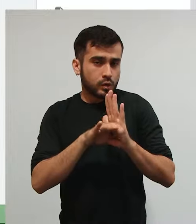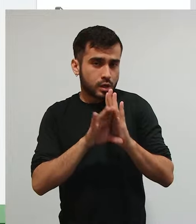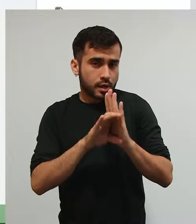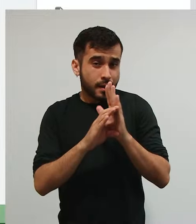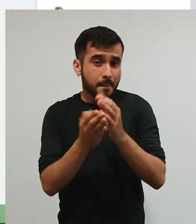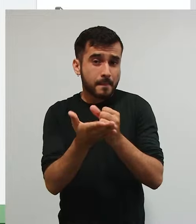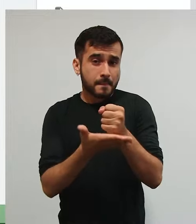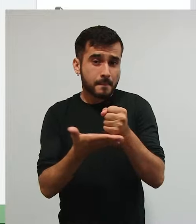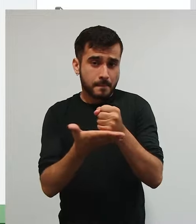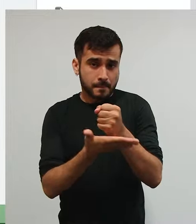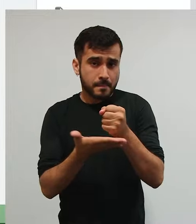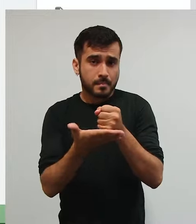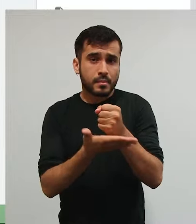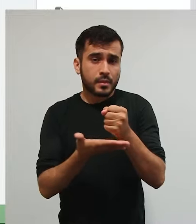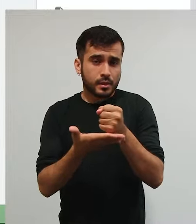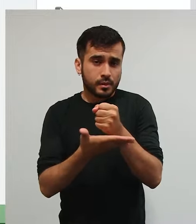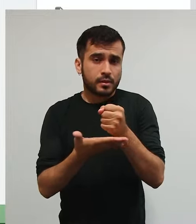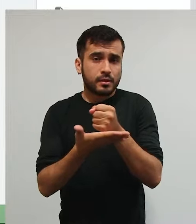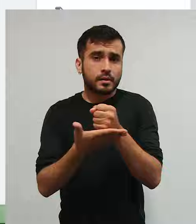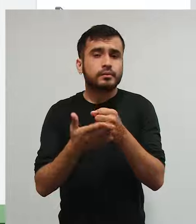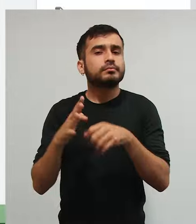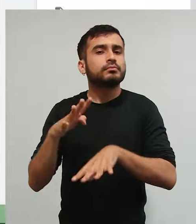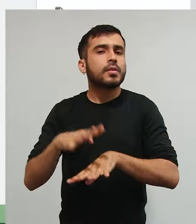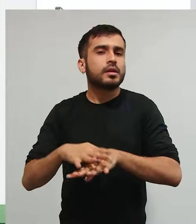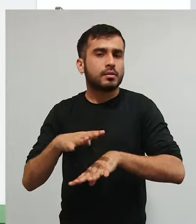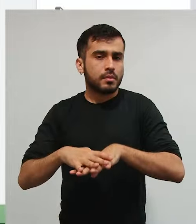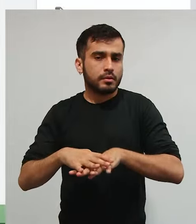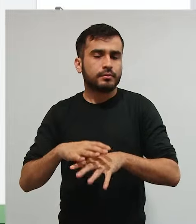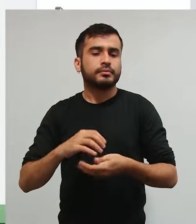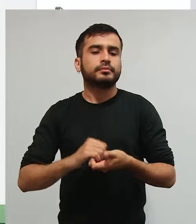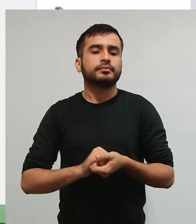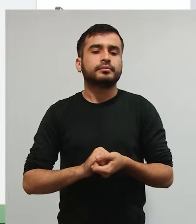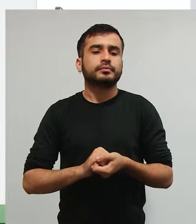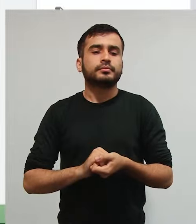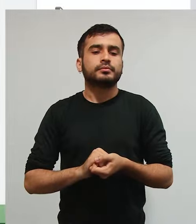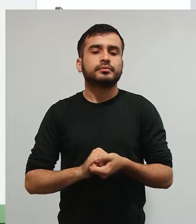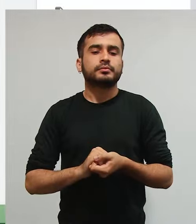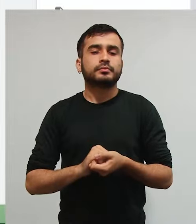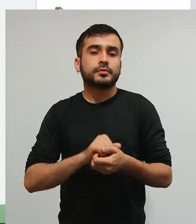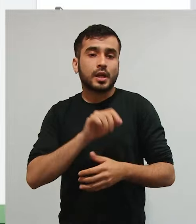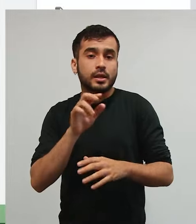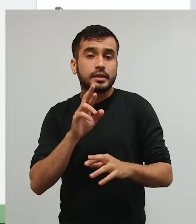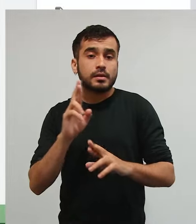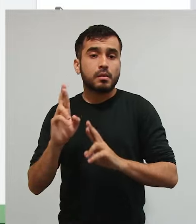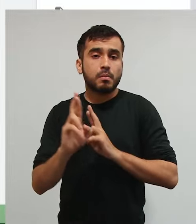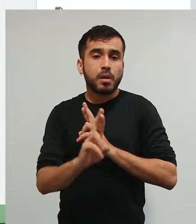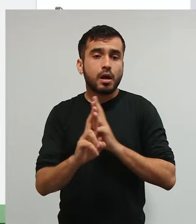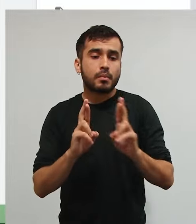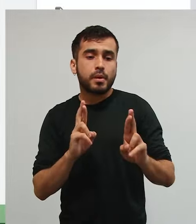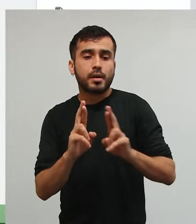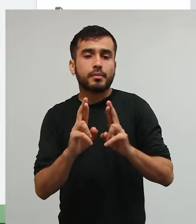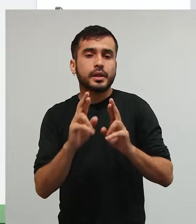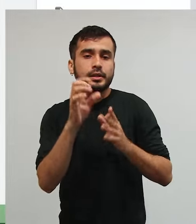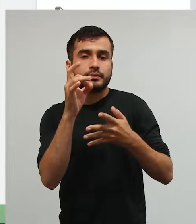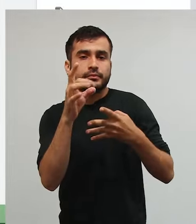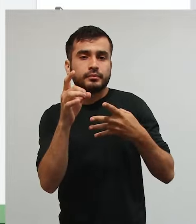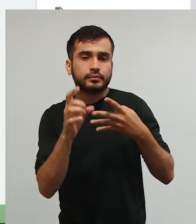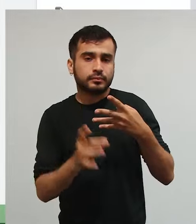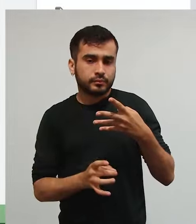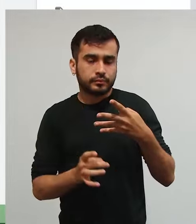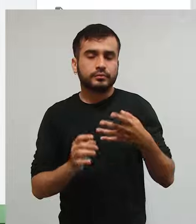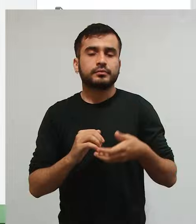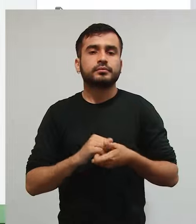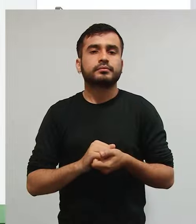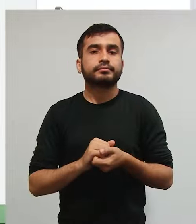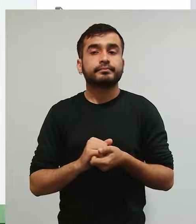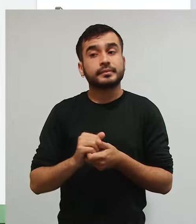Né? Filosofia. Aí depois, norteador 2. Né? Conceitos